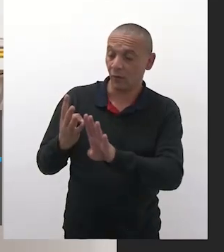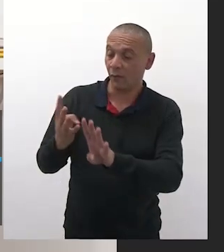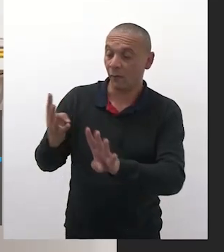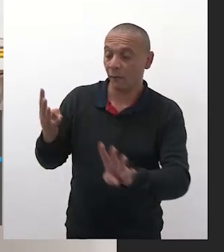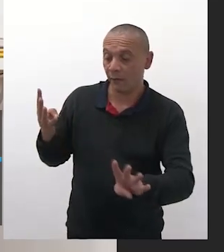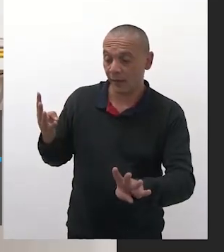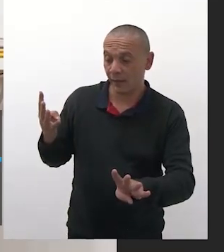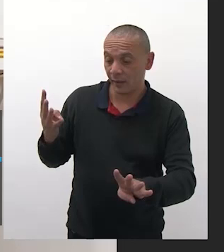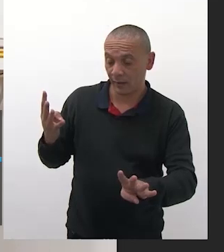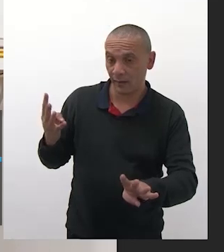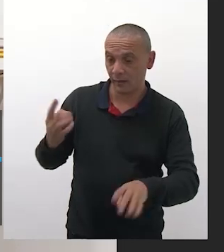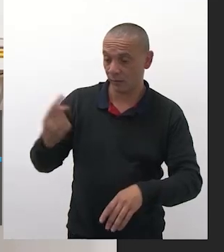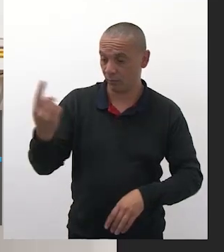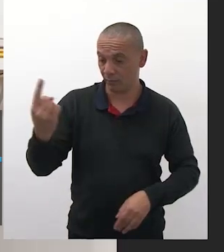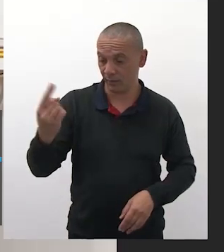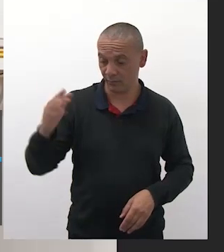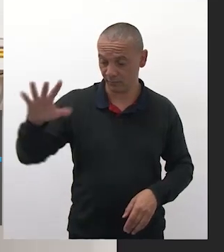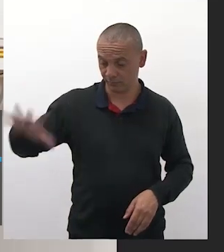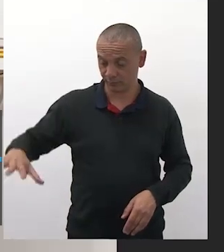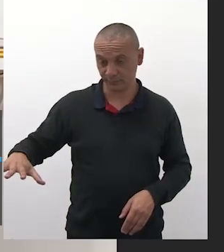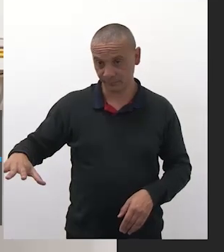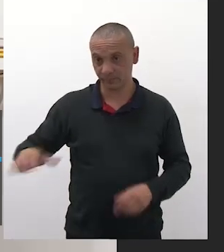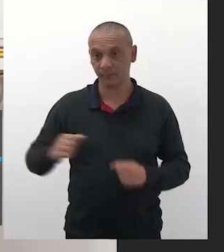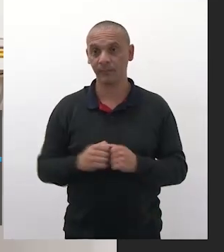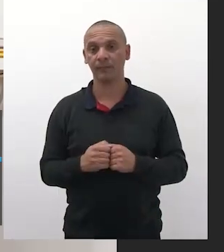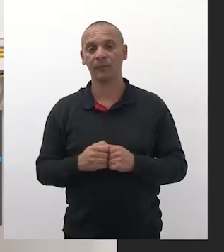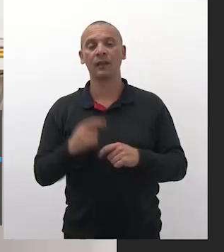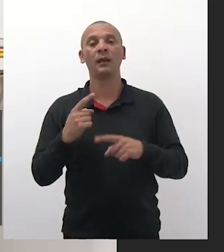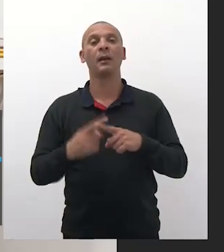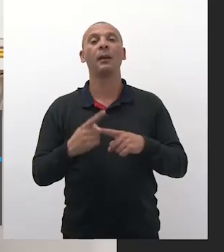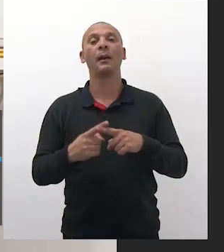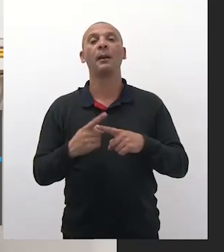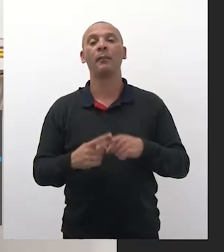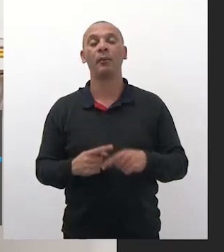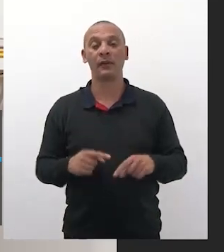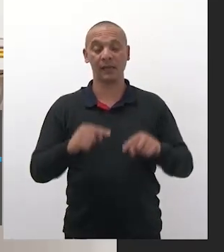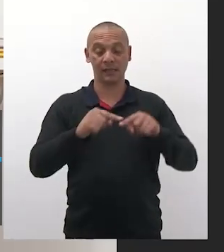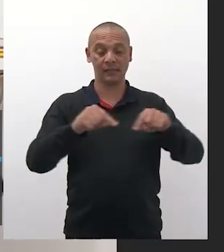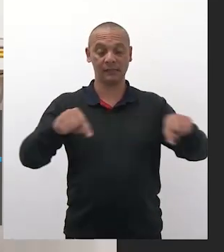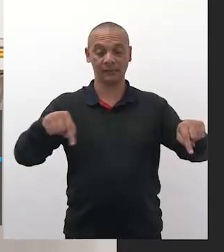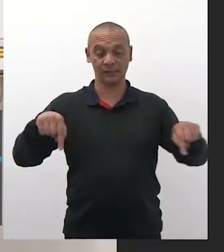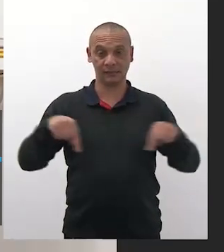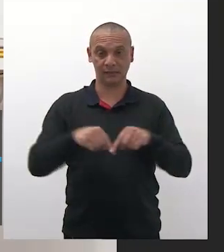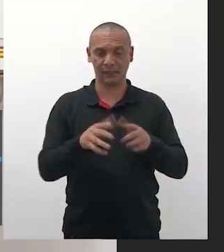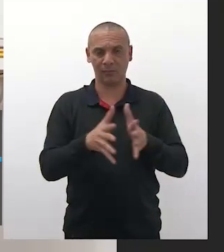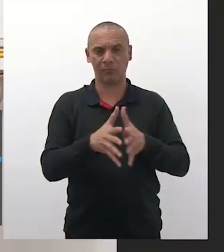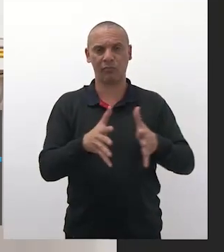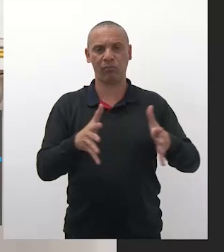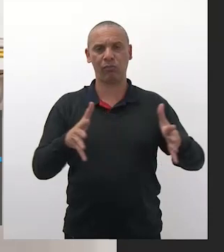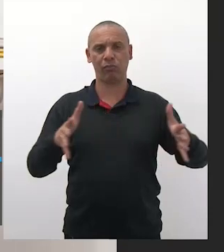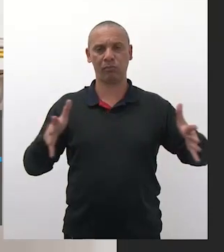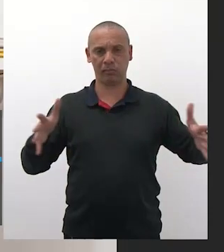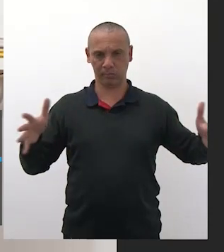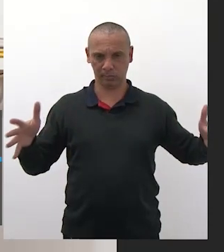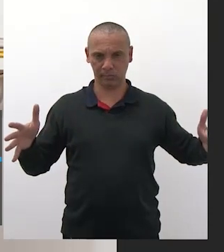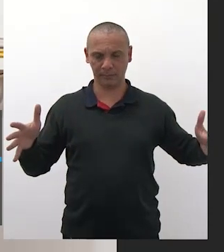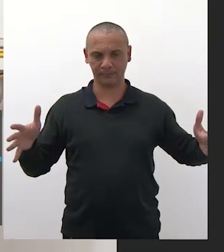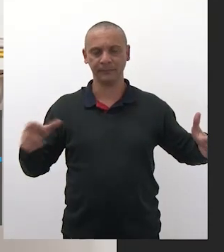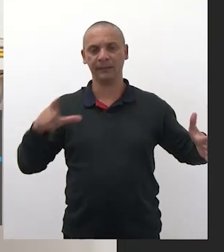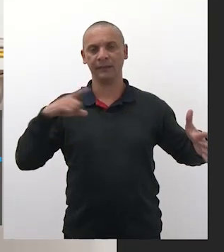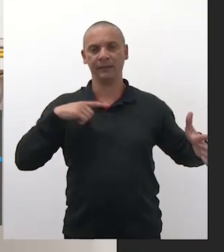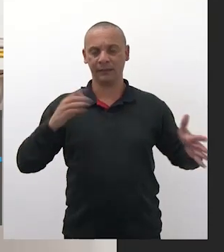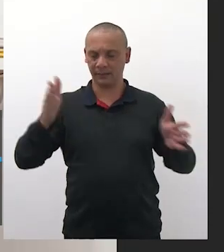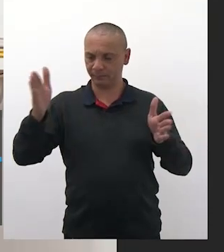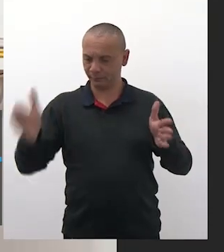primeira série é esta. Porque a sala era uma sala grande e